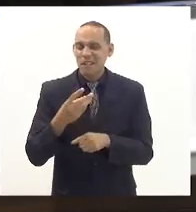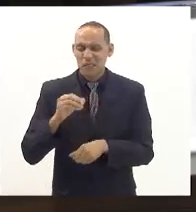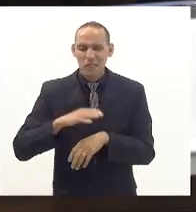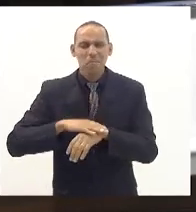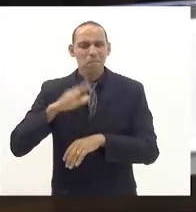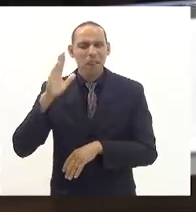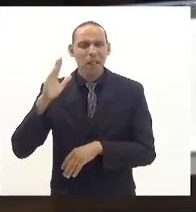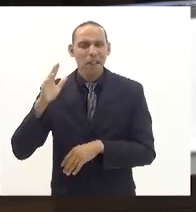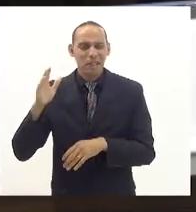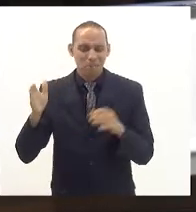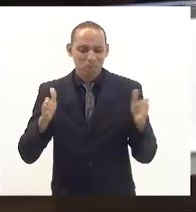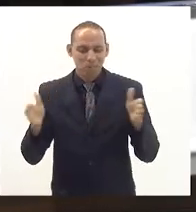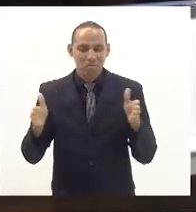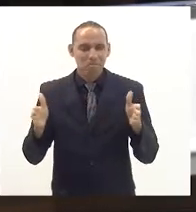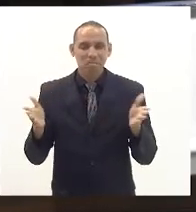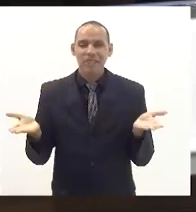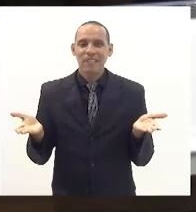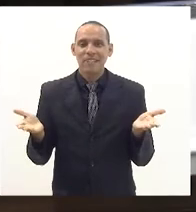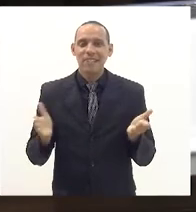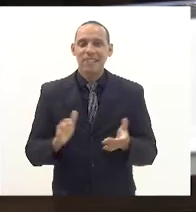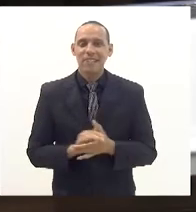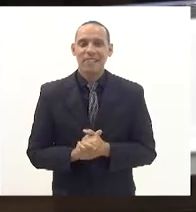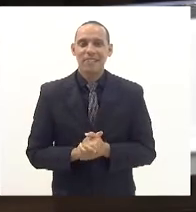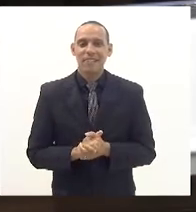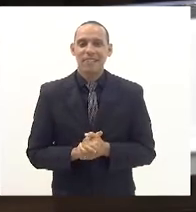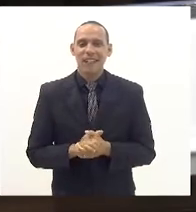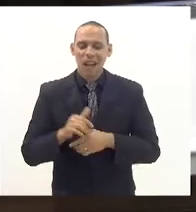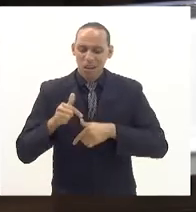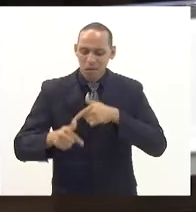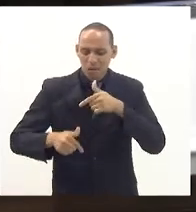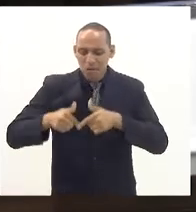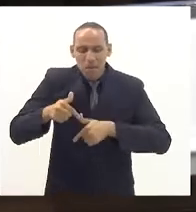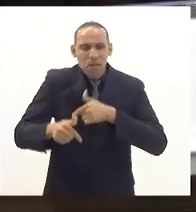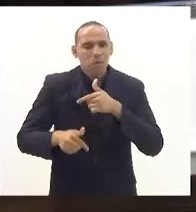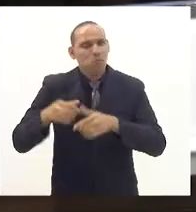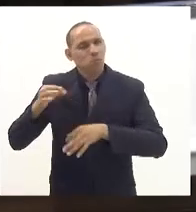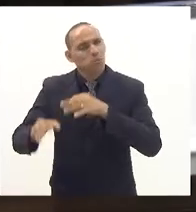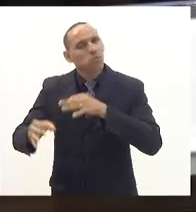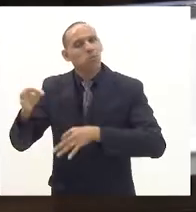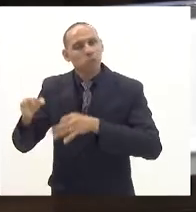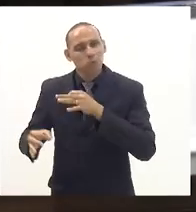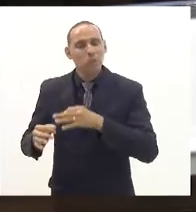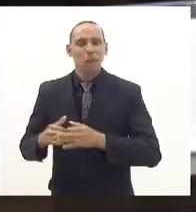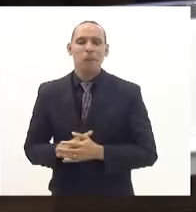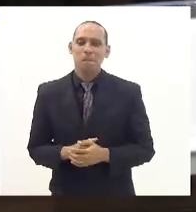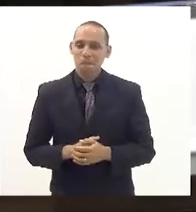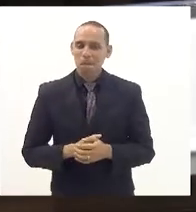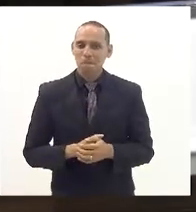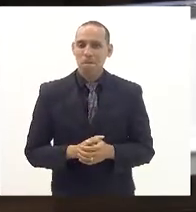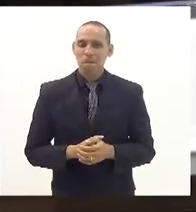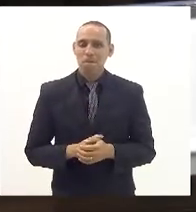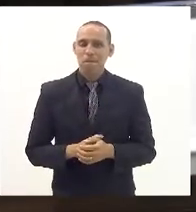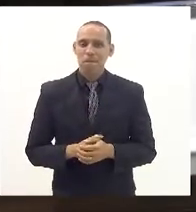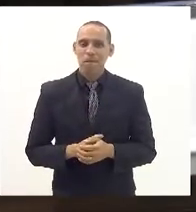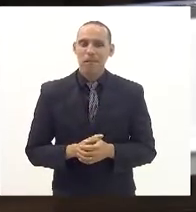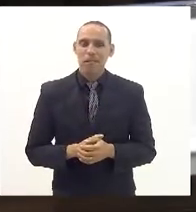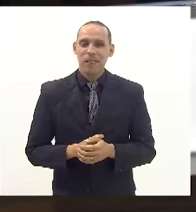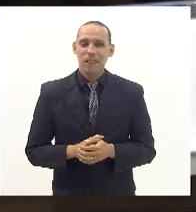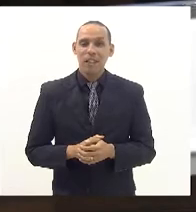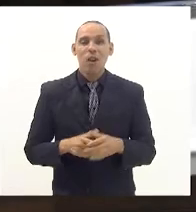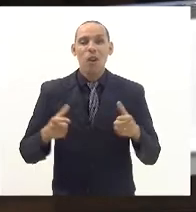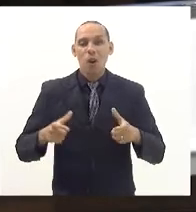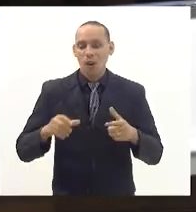anos e tu trabalho jurídico é feito